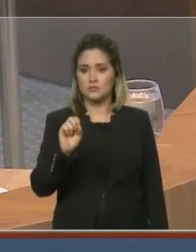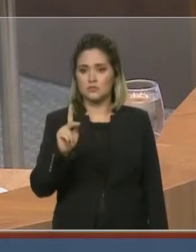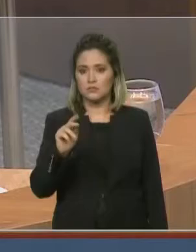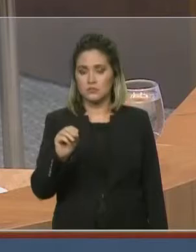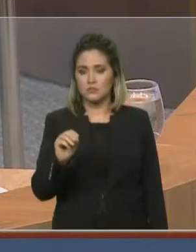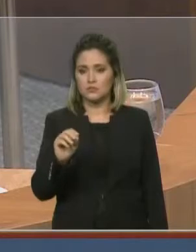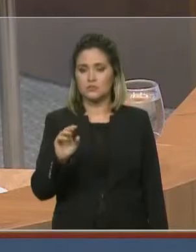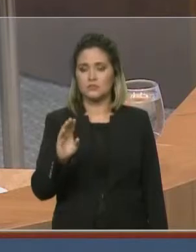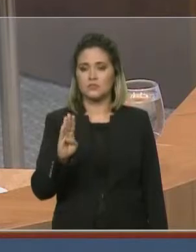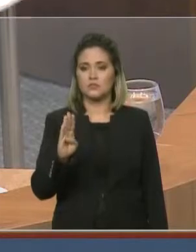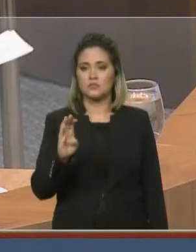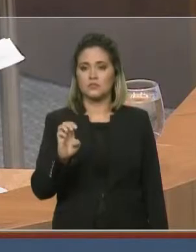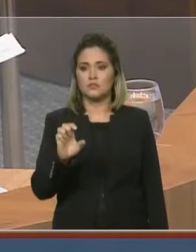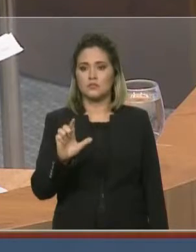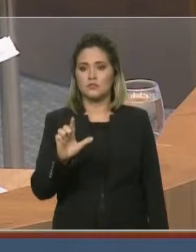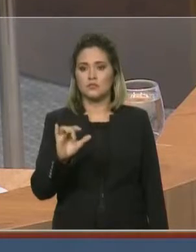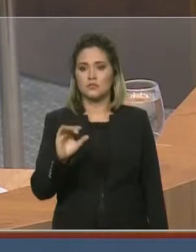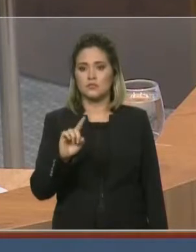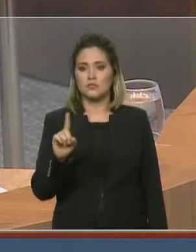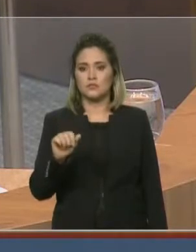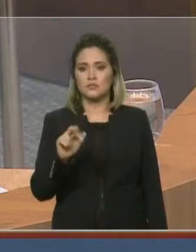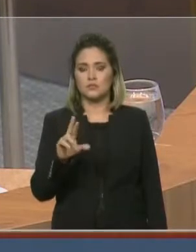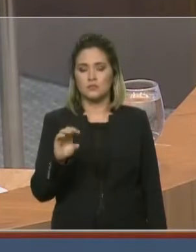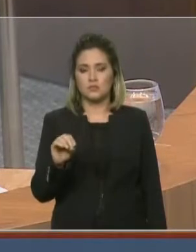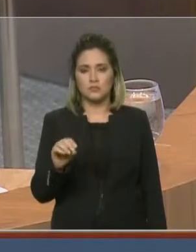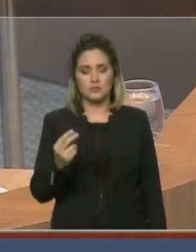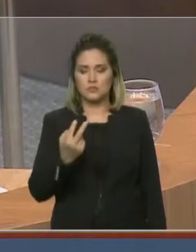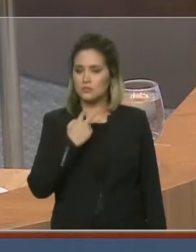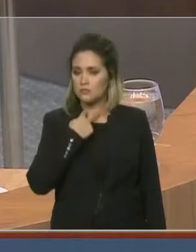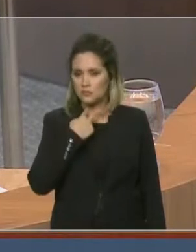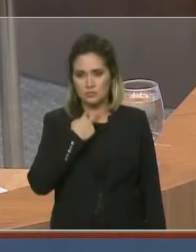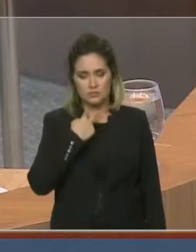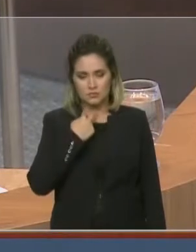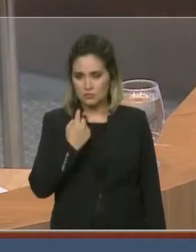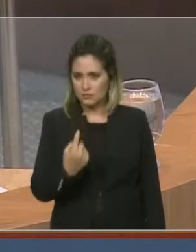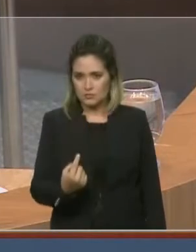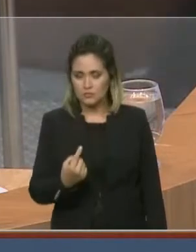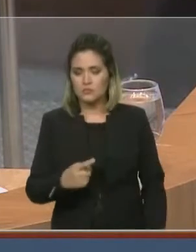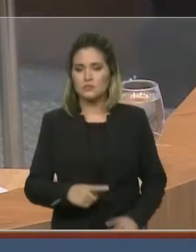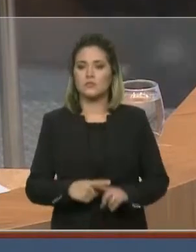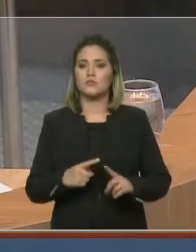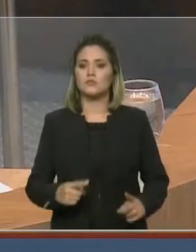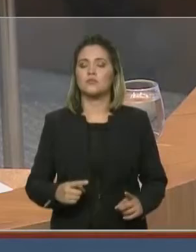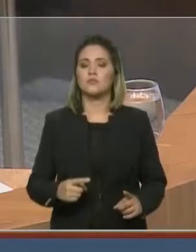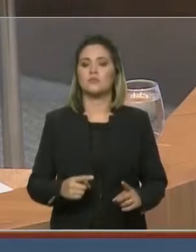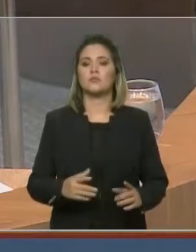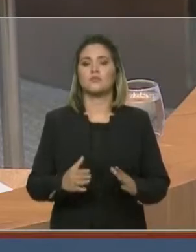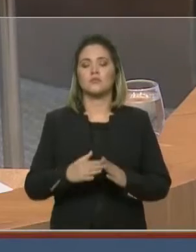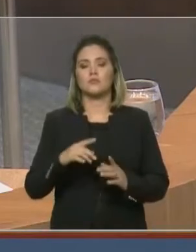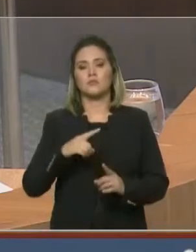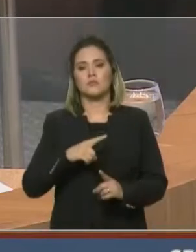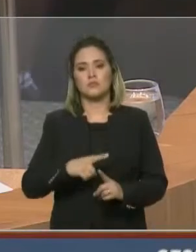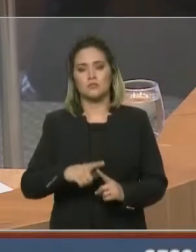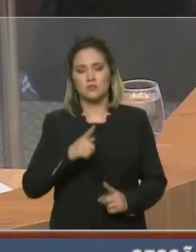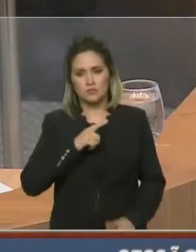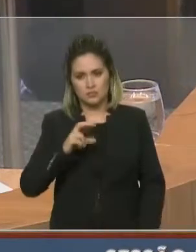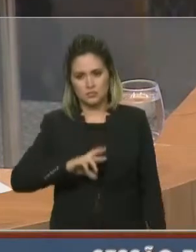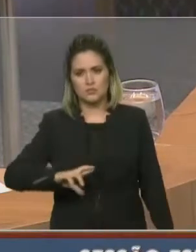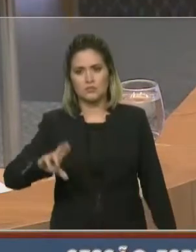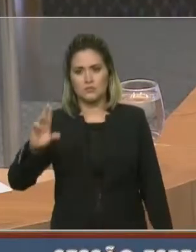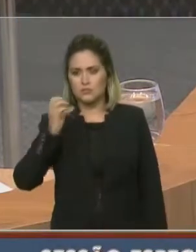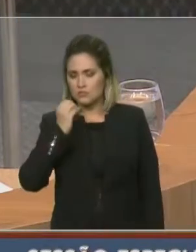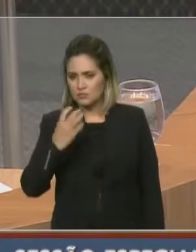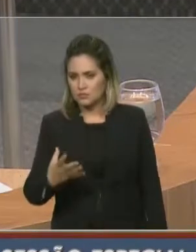não pôde se fazer presente, mas a igreja está muito bem representada com o padre Cris